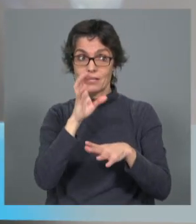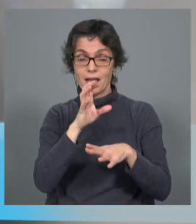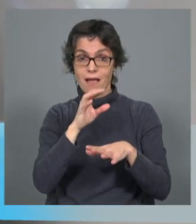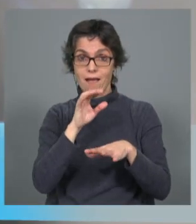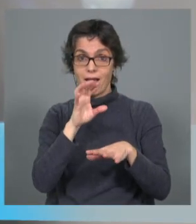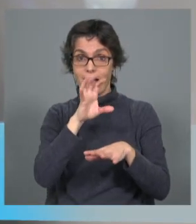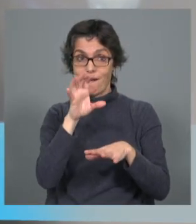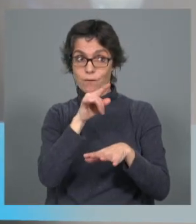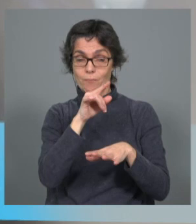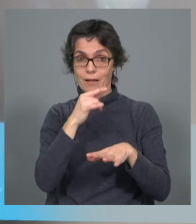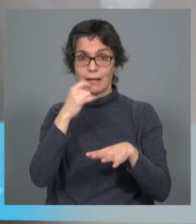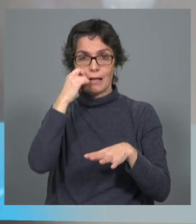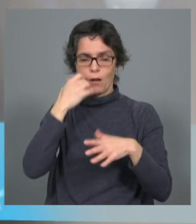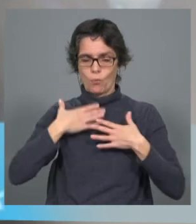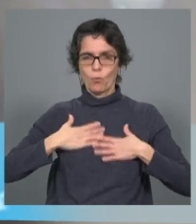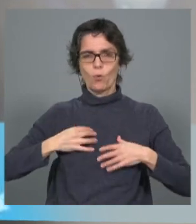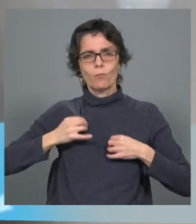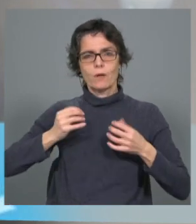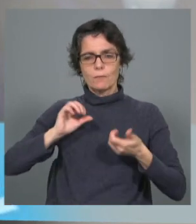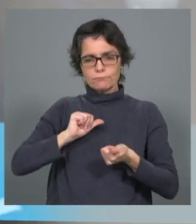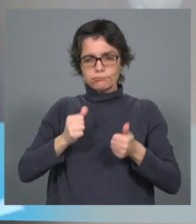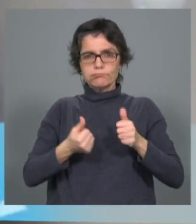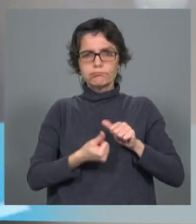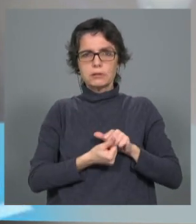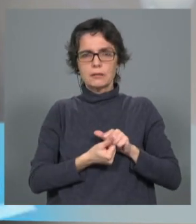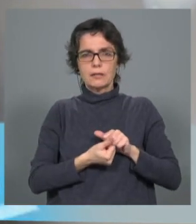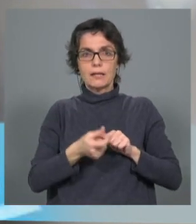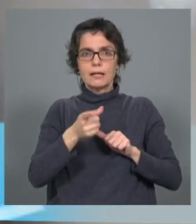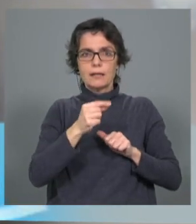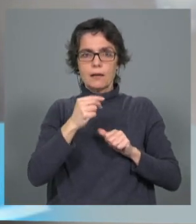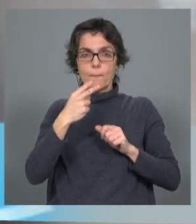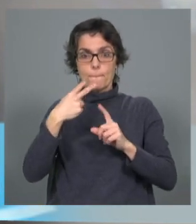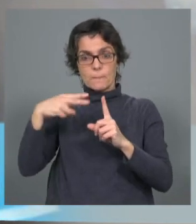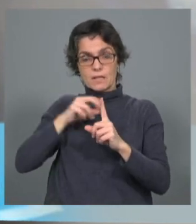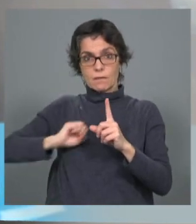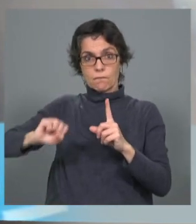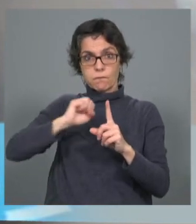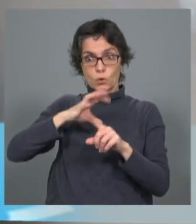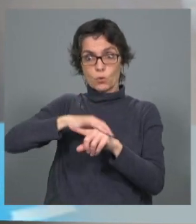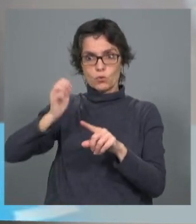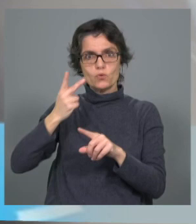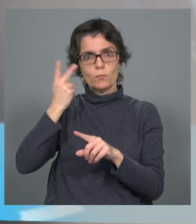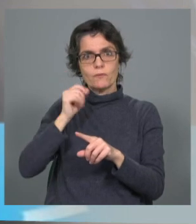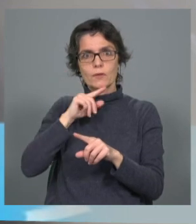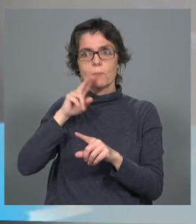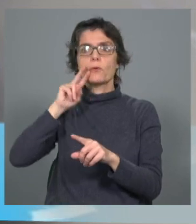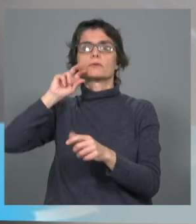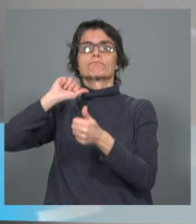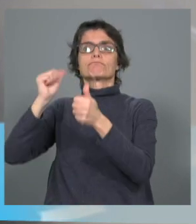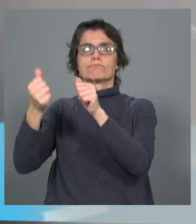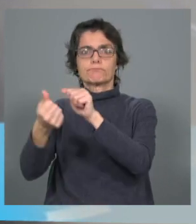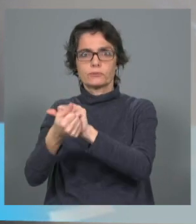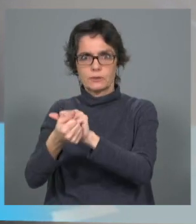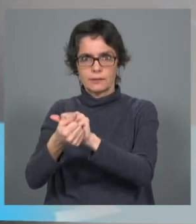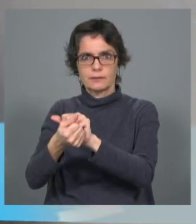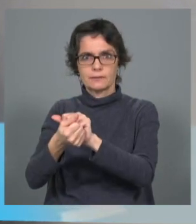descobrir outra pegada, outra presença que sempre lá esteve, mas à qual eu provavelmente não estava tão atento. E de repente agora